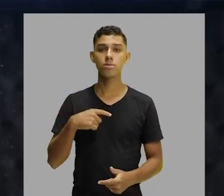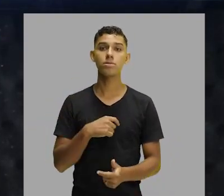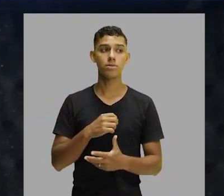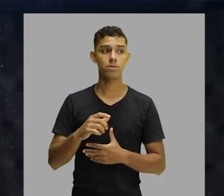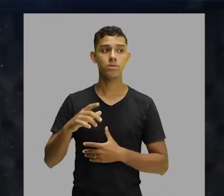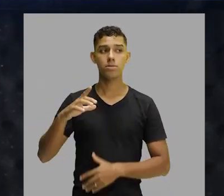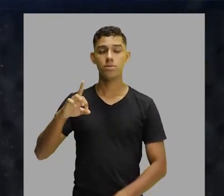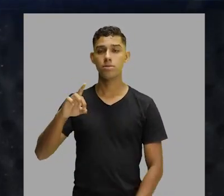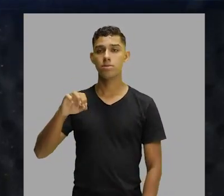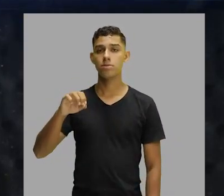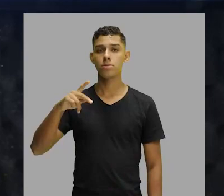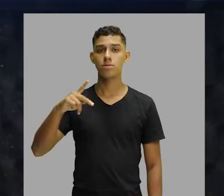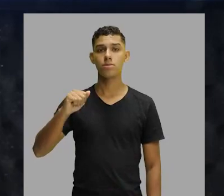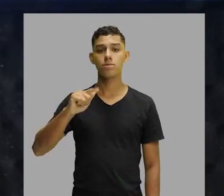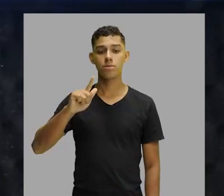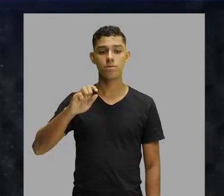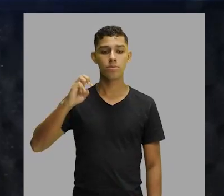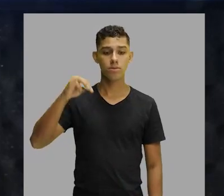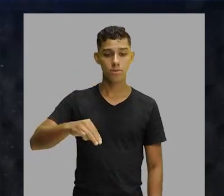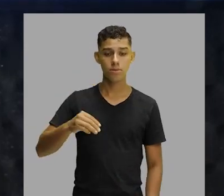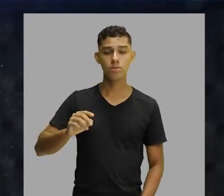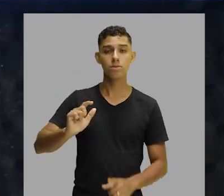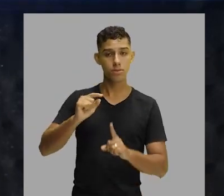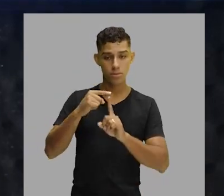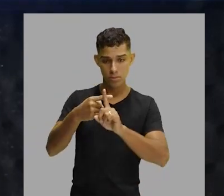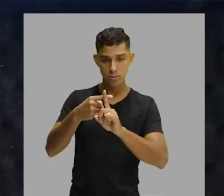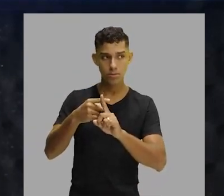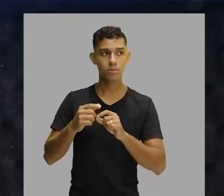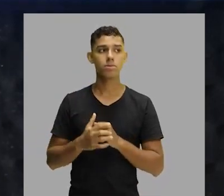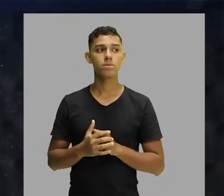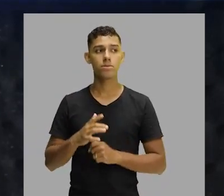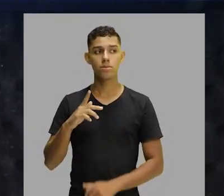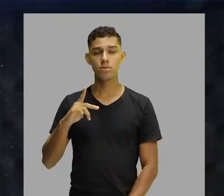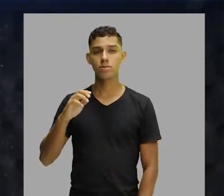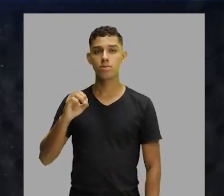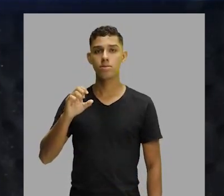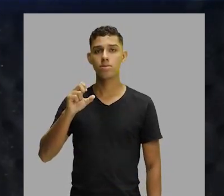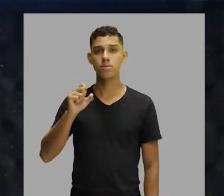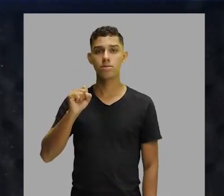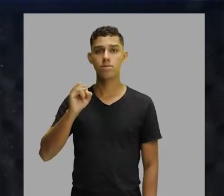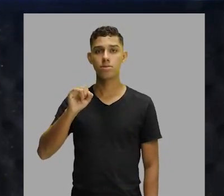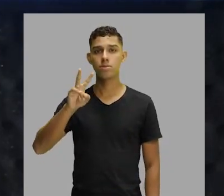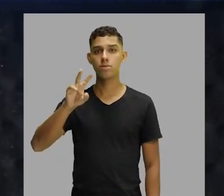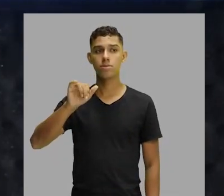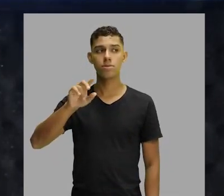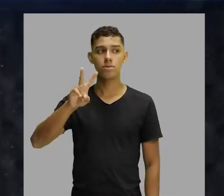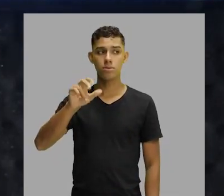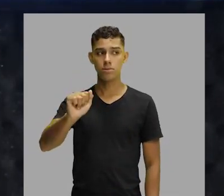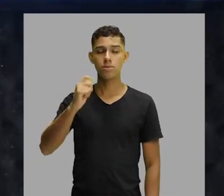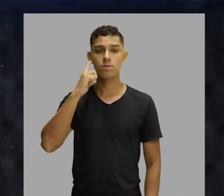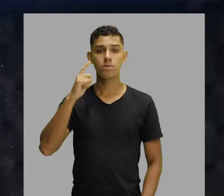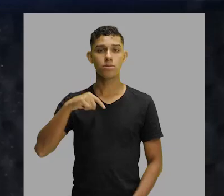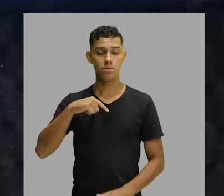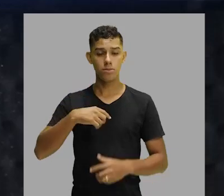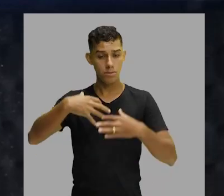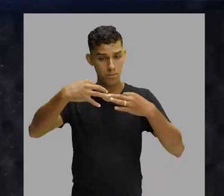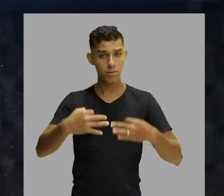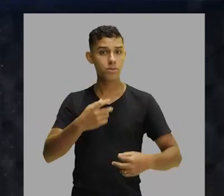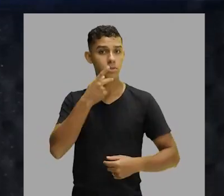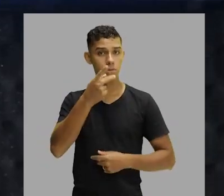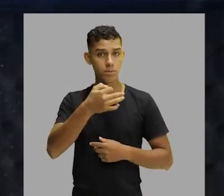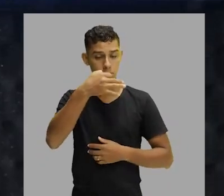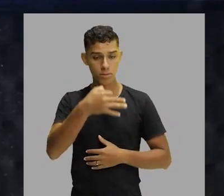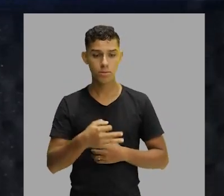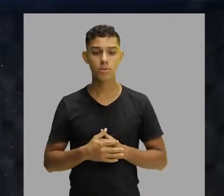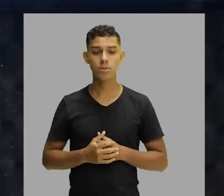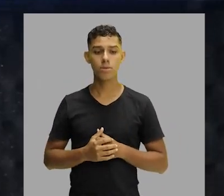essa dopagem de dopagem positiva, ok? Então vamos entender aqui, ver a questão correta e fazer a discussão. Então